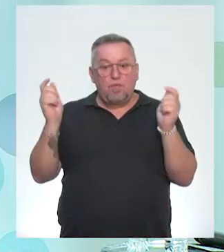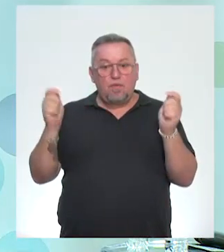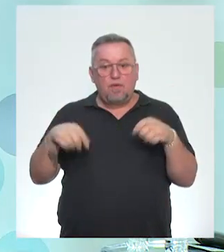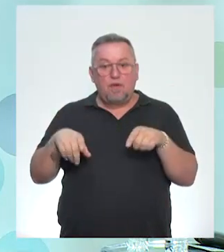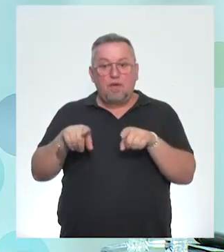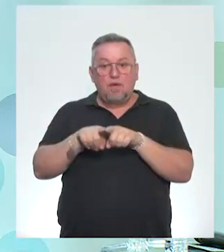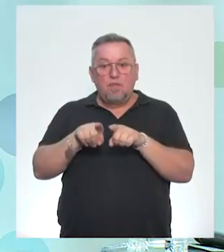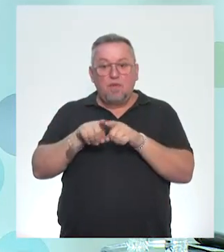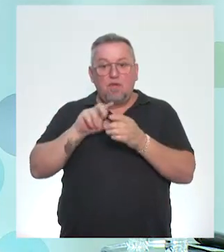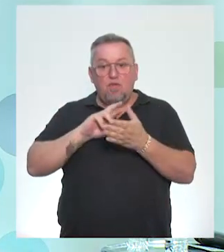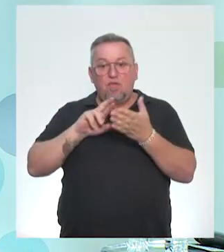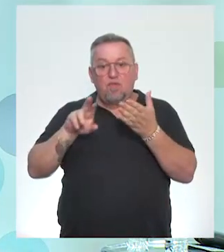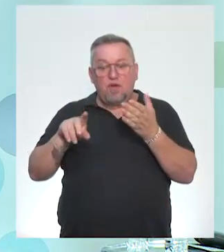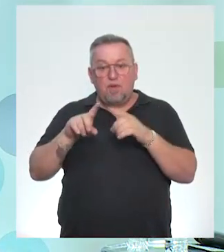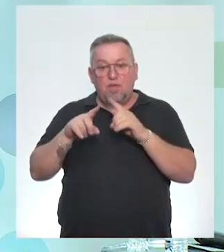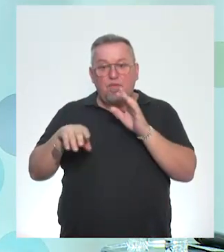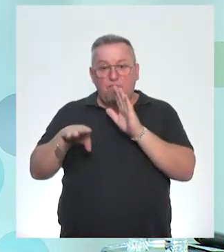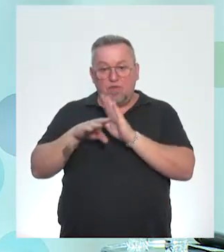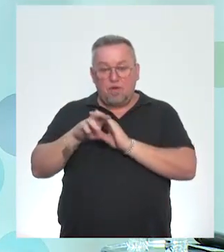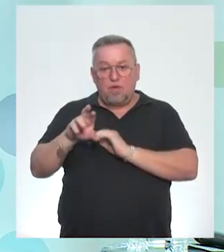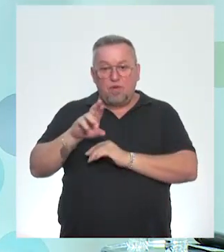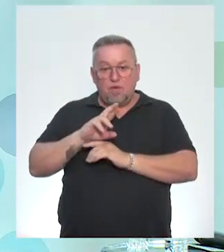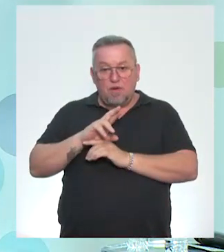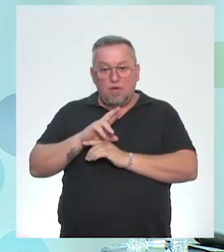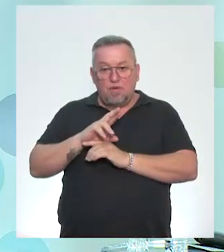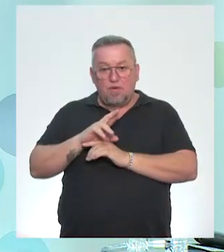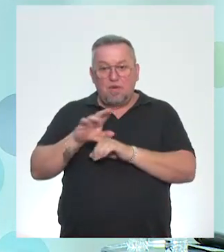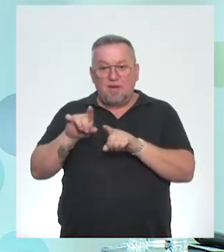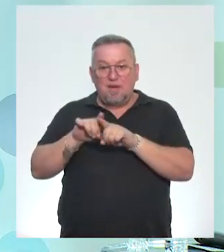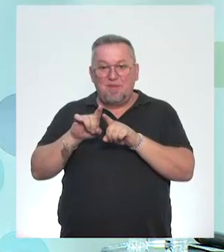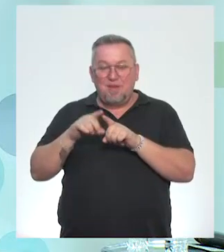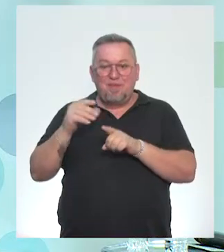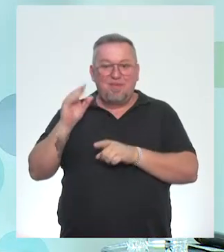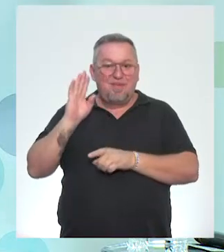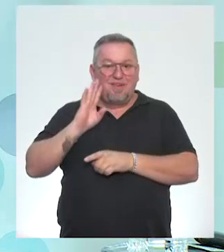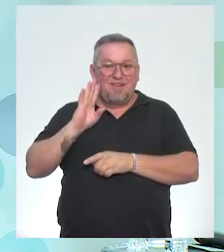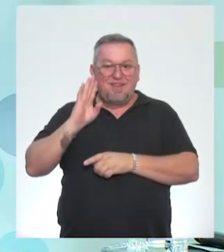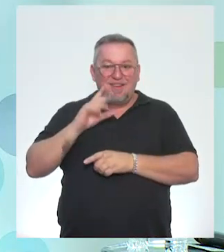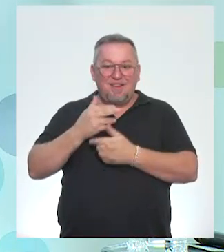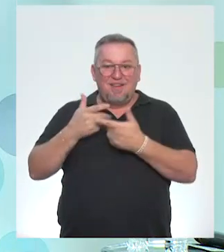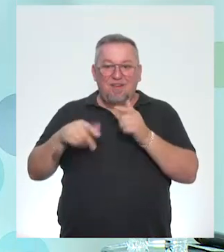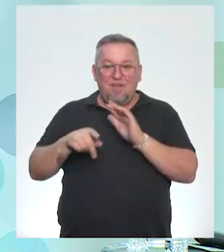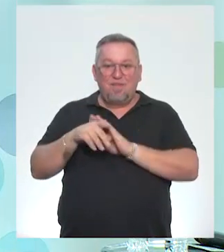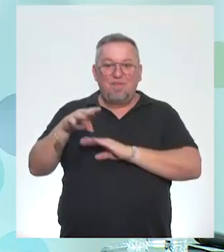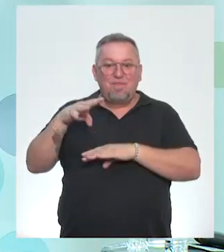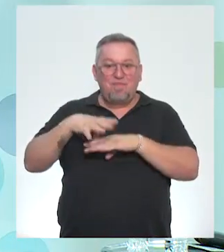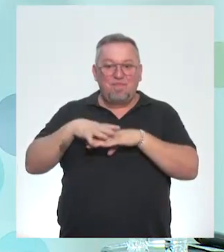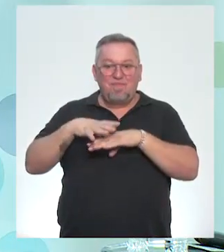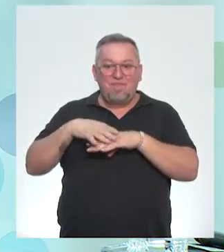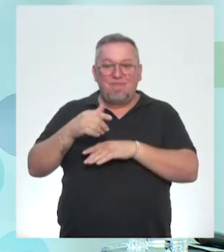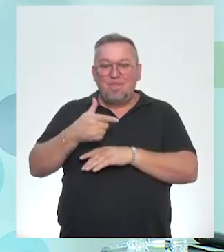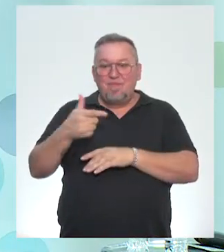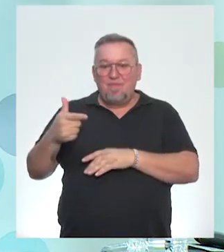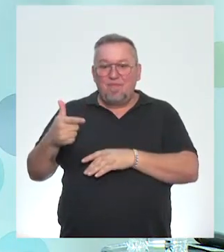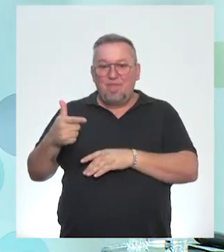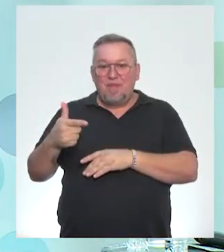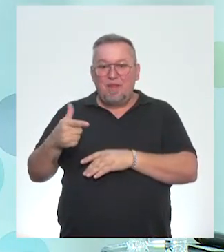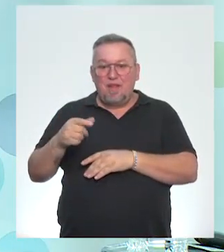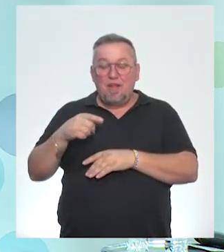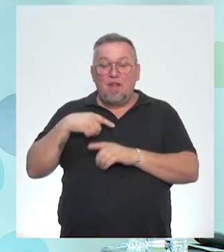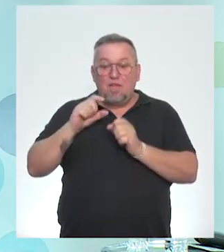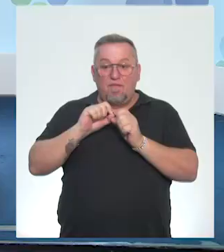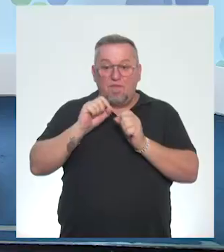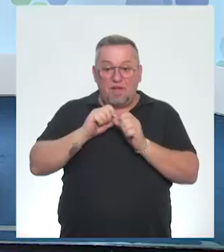possibilidades diferentes para você chegar nesse resultado. E aí está o grande barato, né? Está a grande questão da matemática. Não existe aquela coisa engessada. Siga